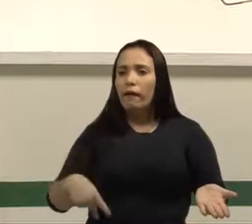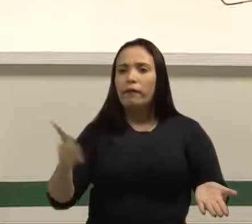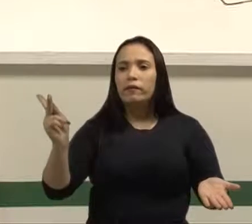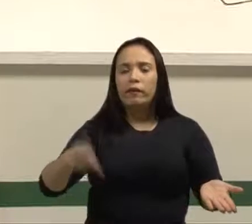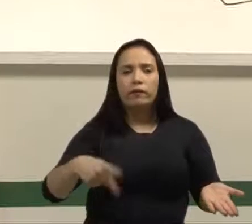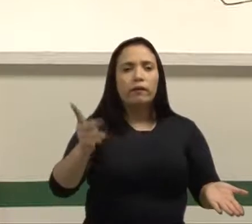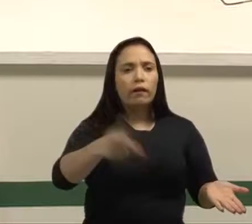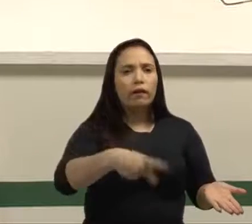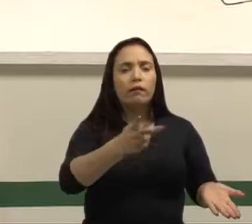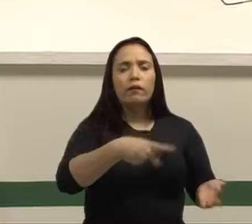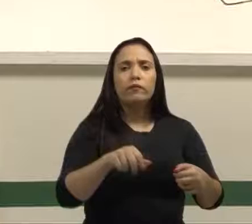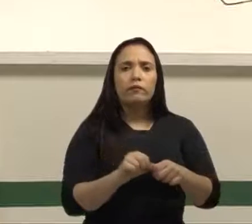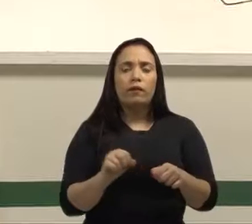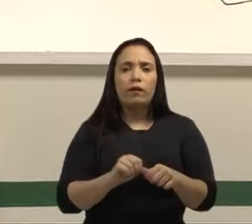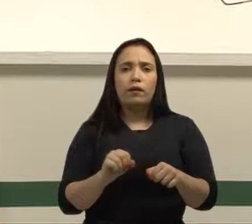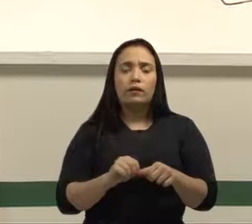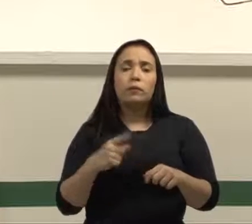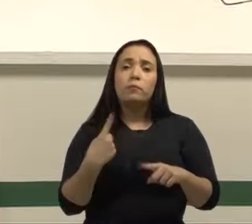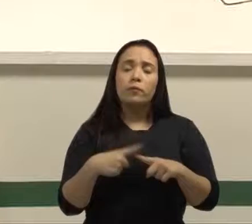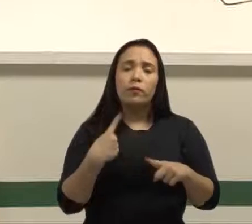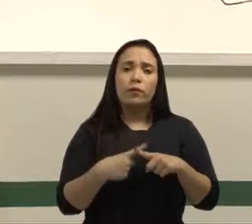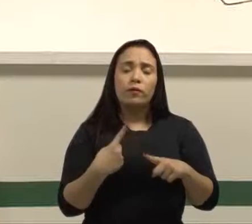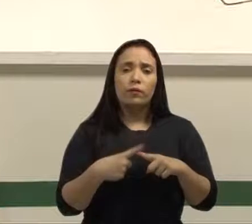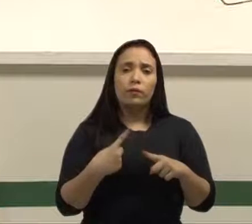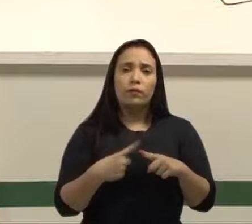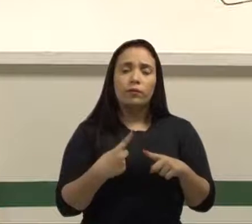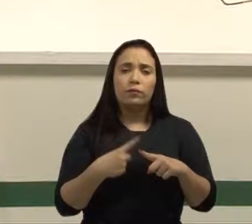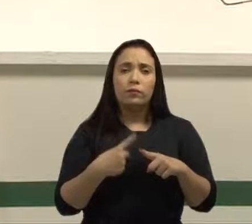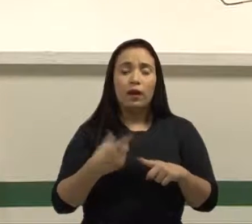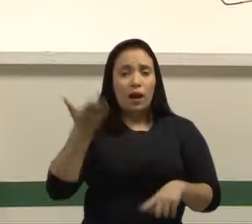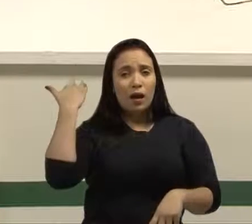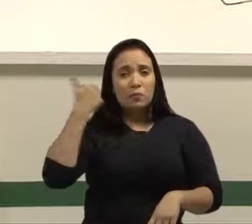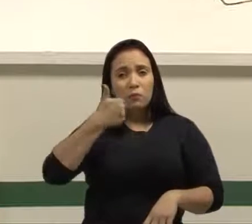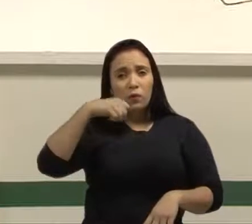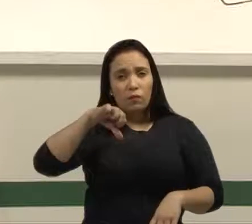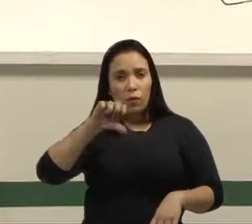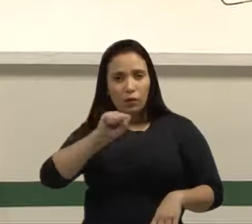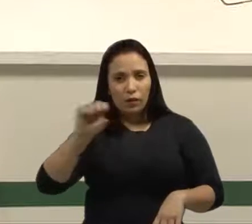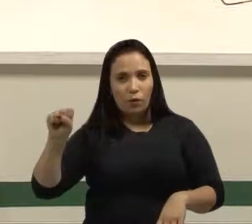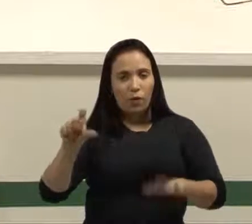mudar a Constituição porque o desenho feito em 88,